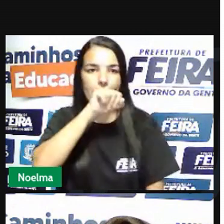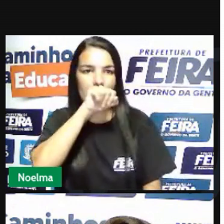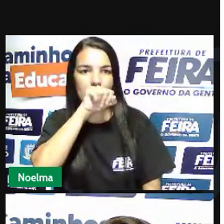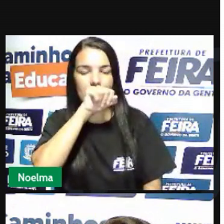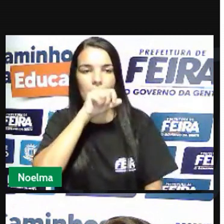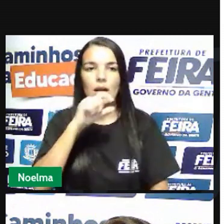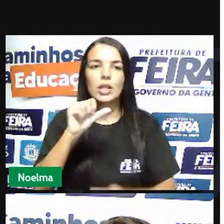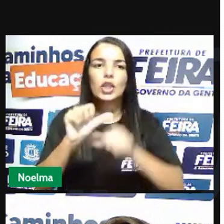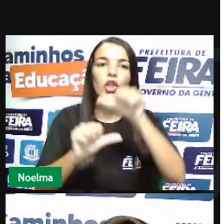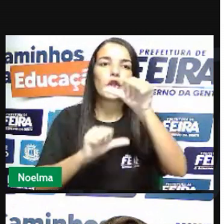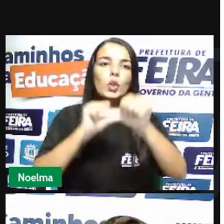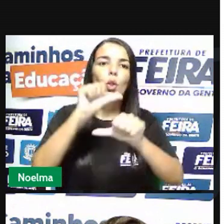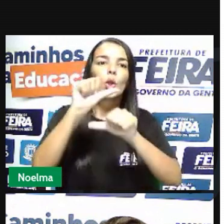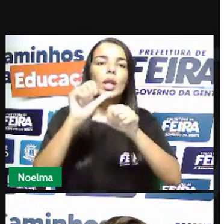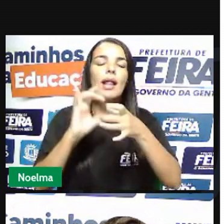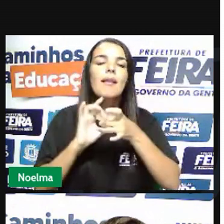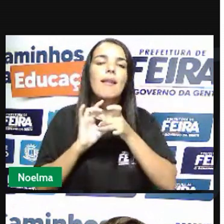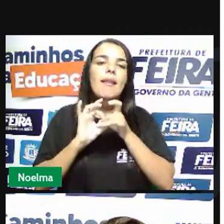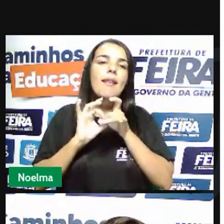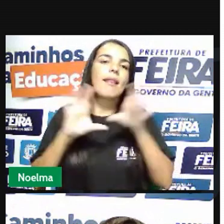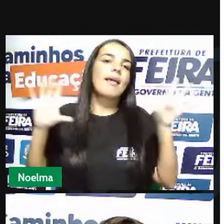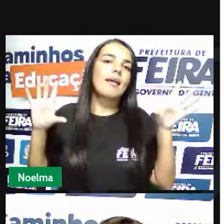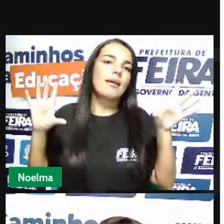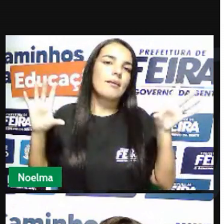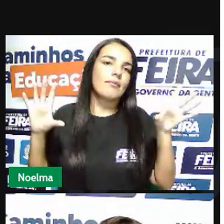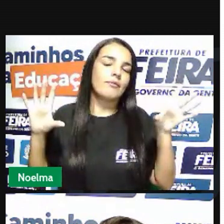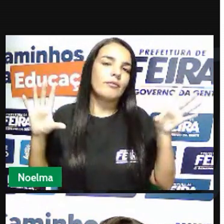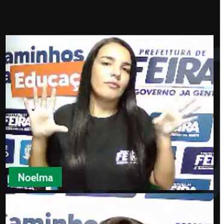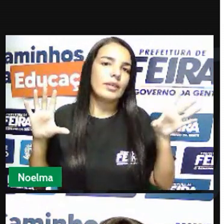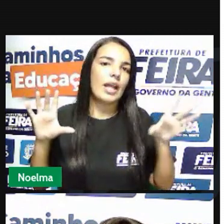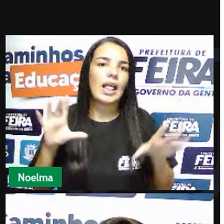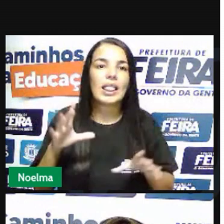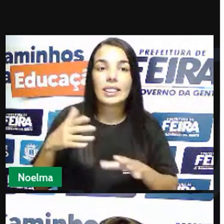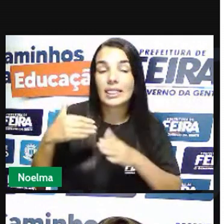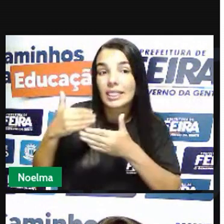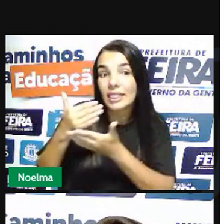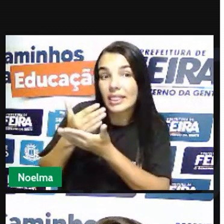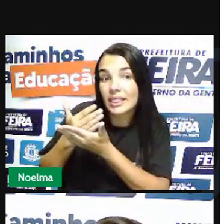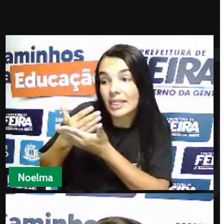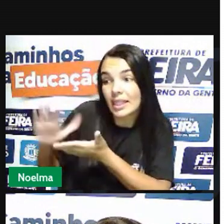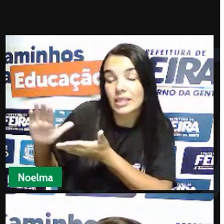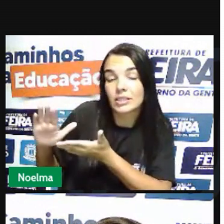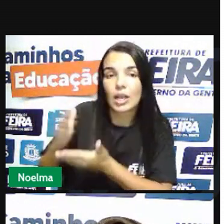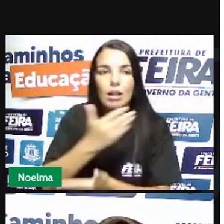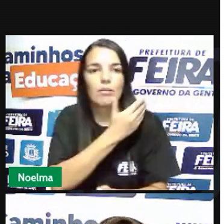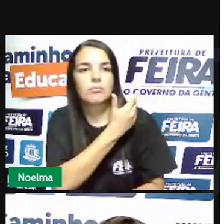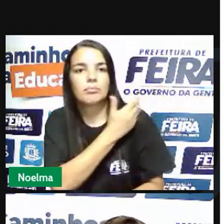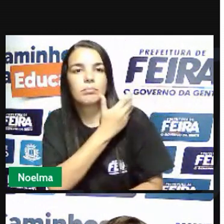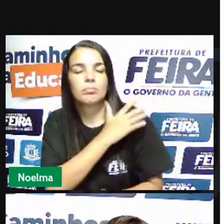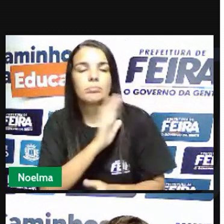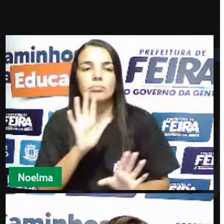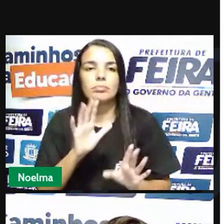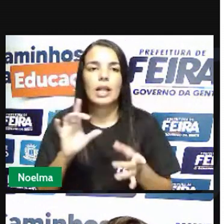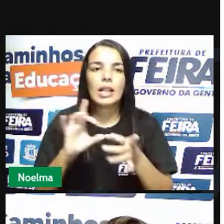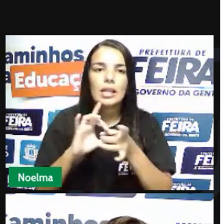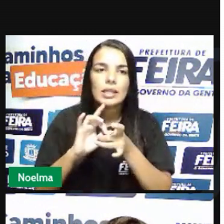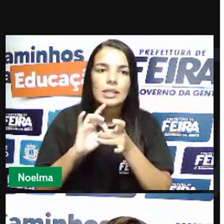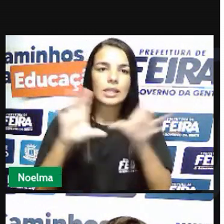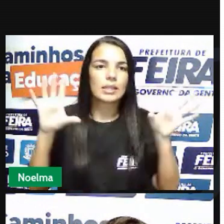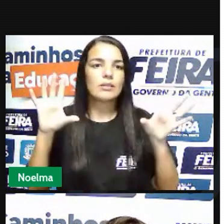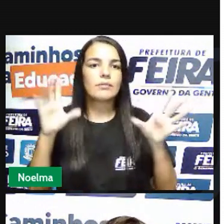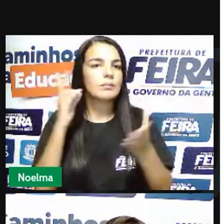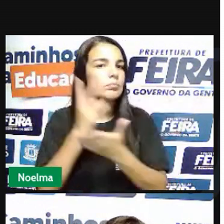tornar-se independente, ou livrar-se do poder paternal ou de tutela. Tornar-se